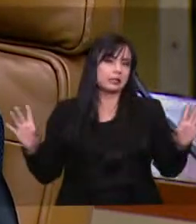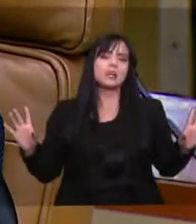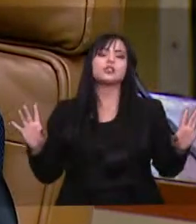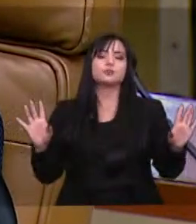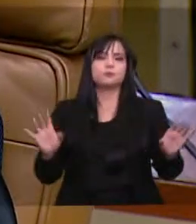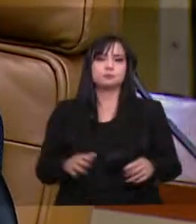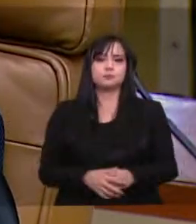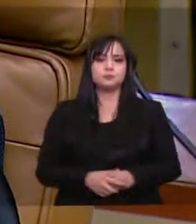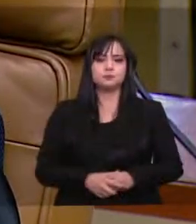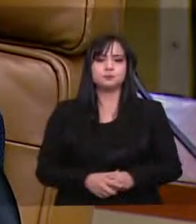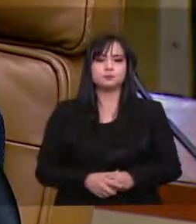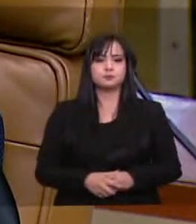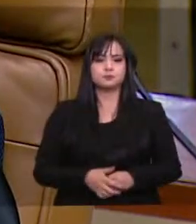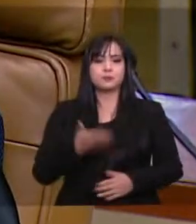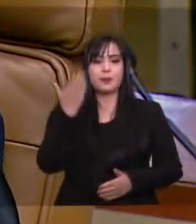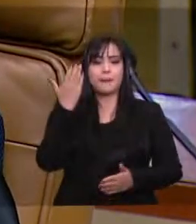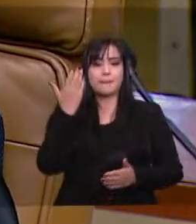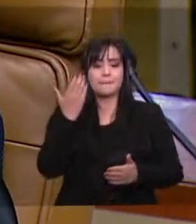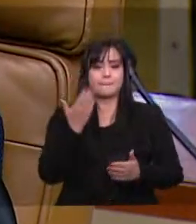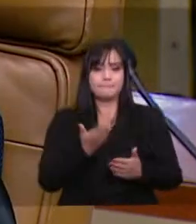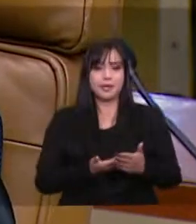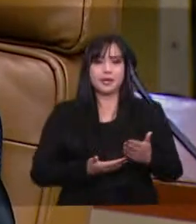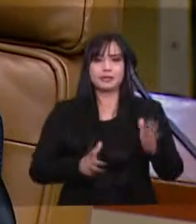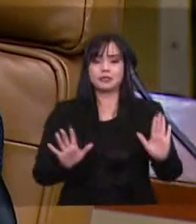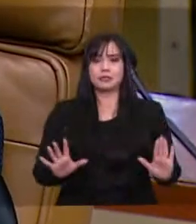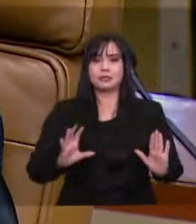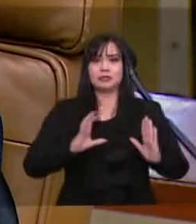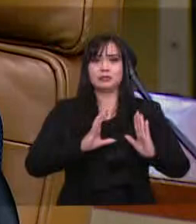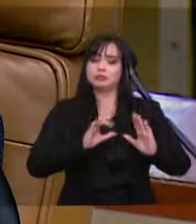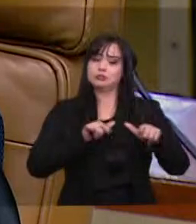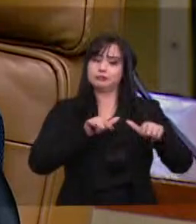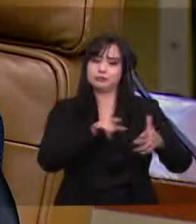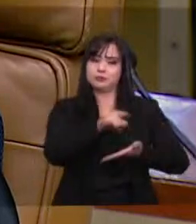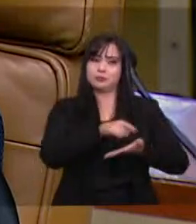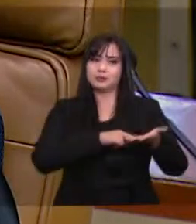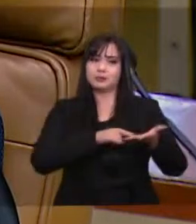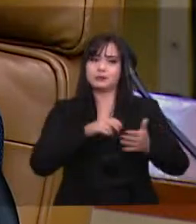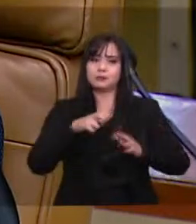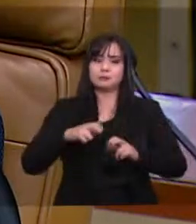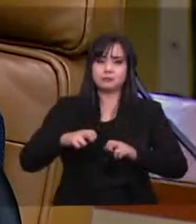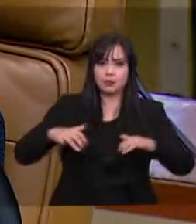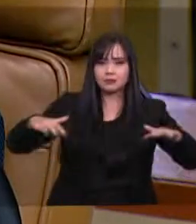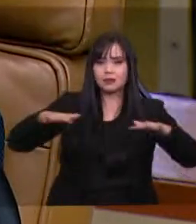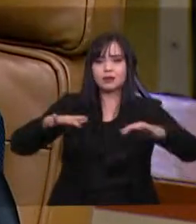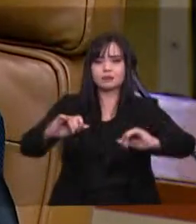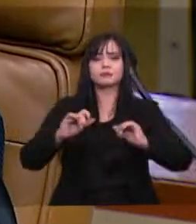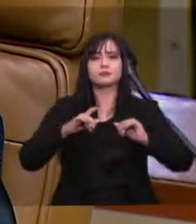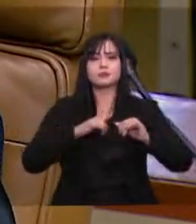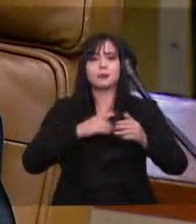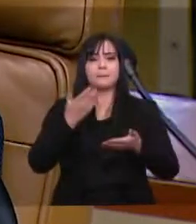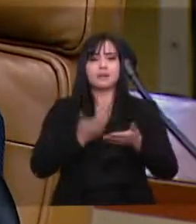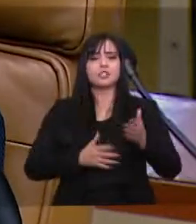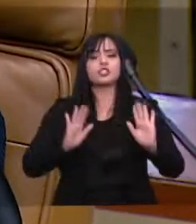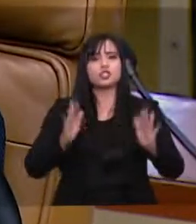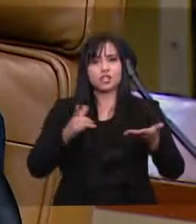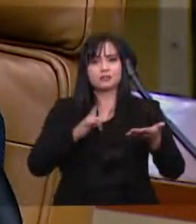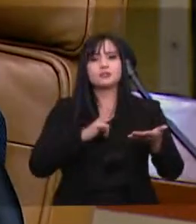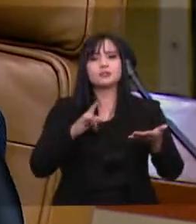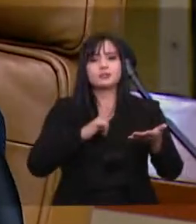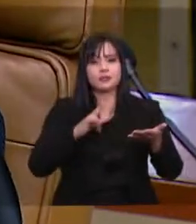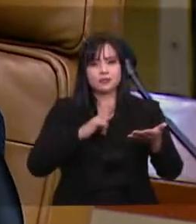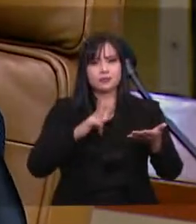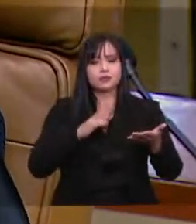e aplicada quanto a perda o mandato parlamentar tendo em vista a perda que houve